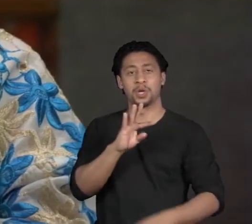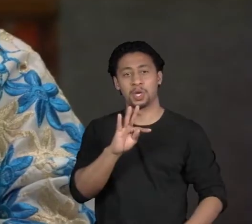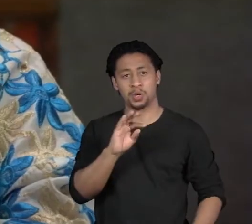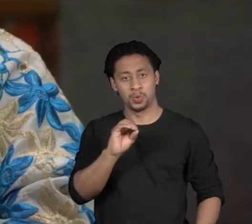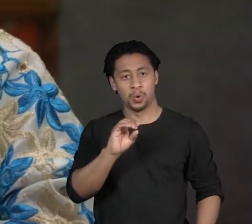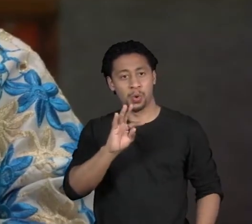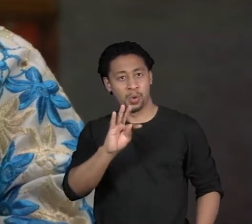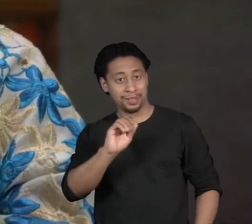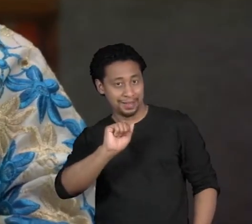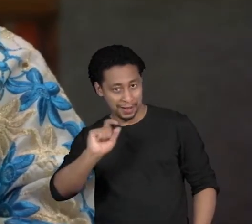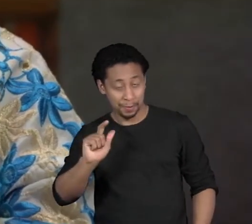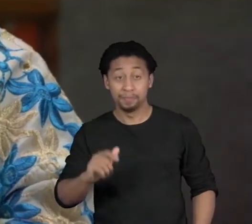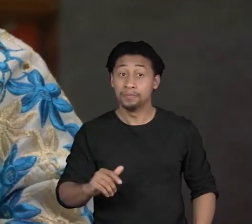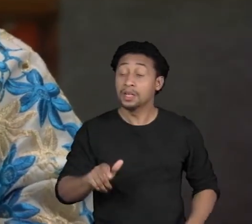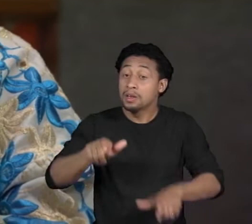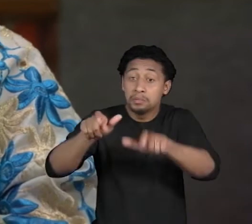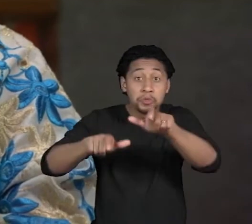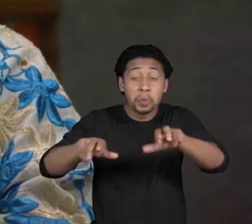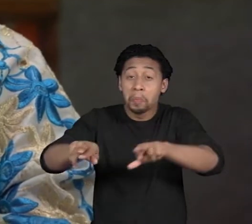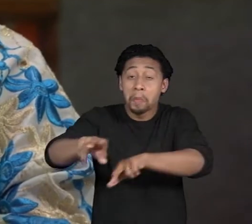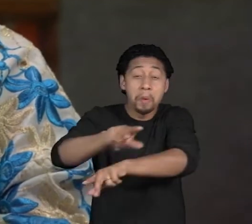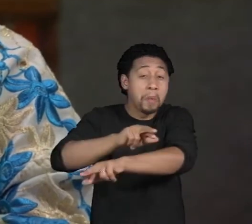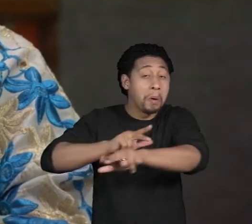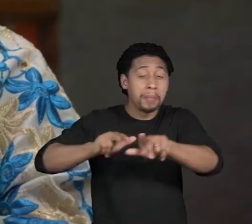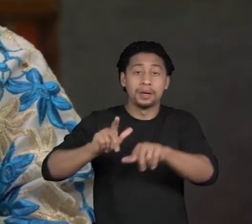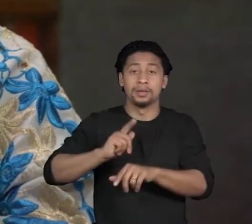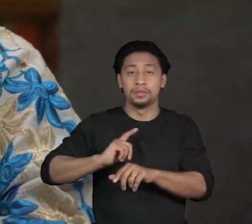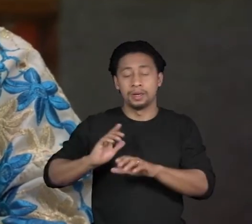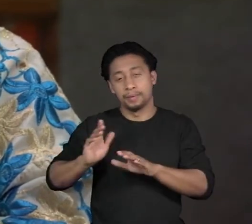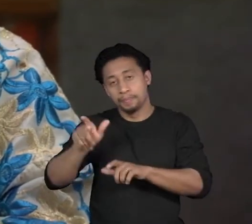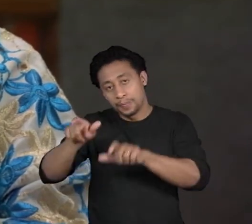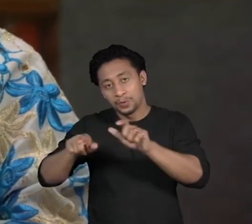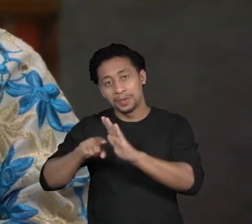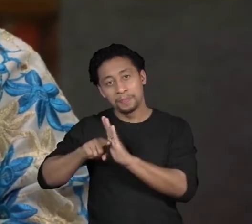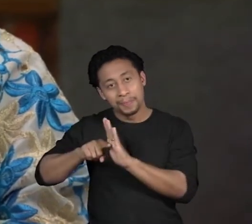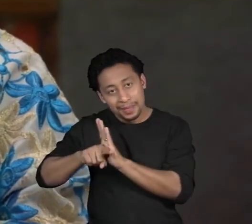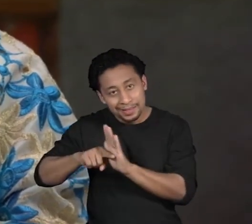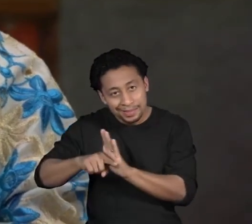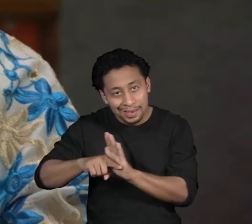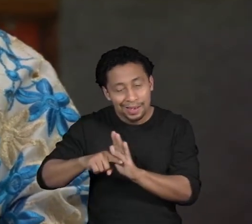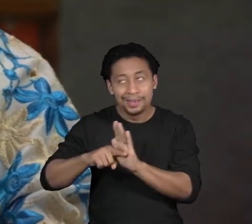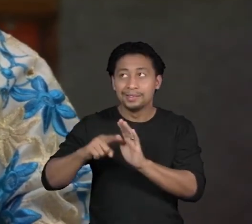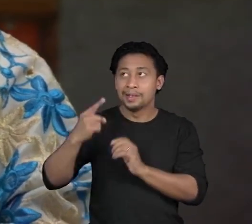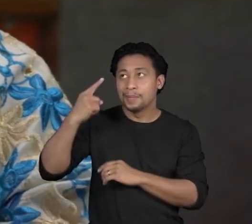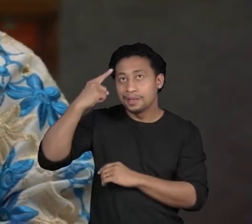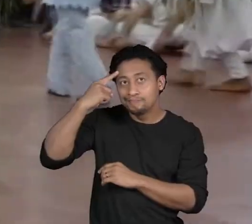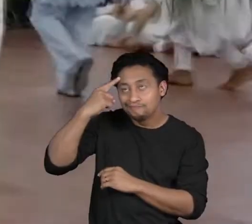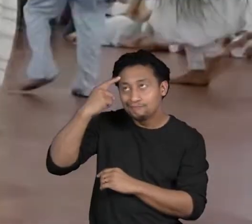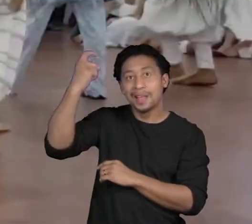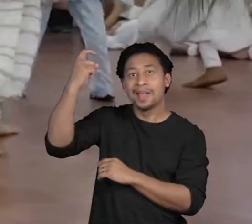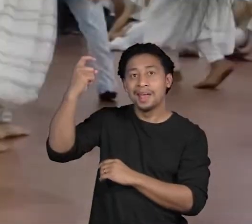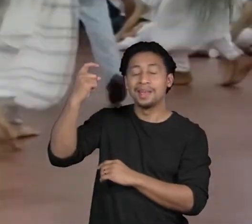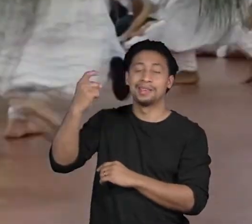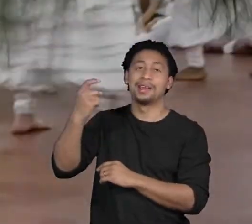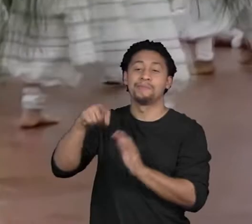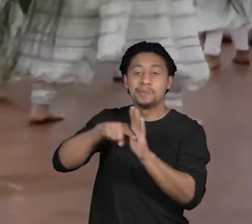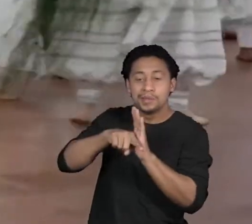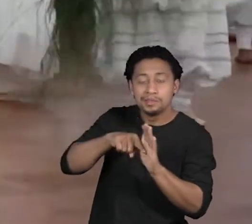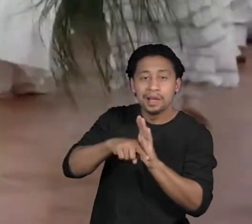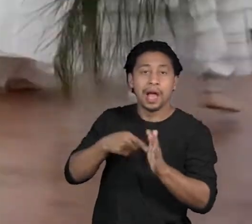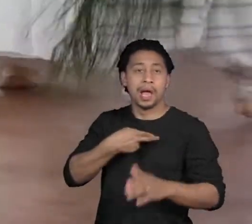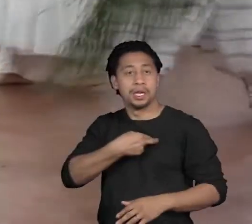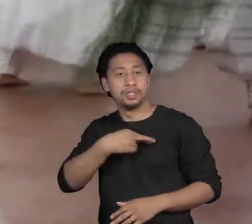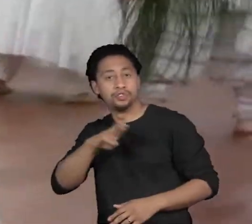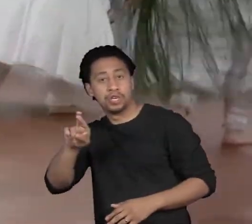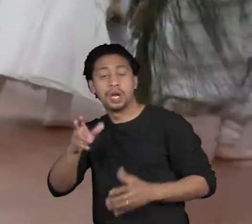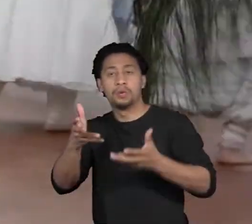de 2 décadas, e me convidou para fazer o Candomblé Total. Começando aqui na Sensorial FM,